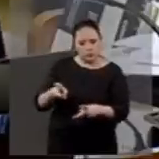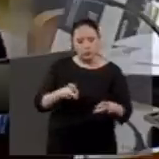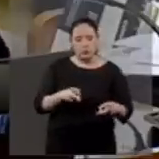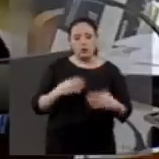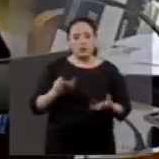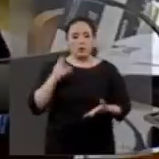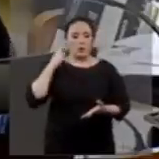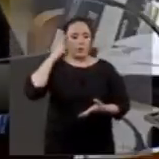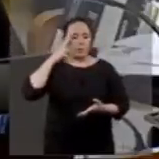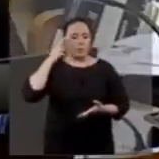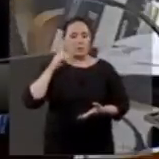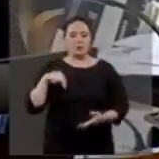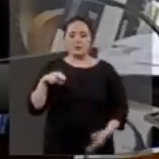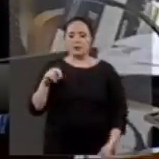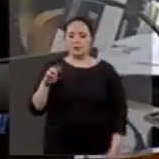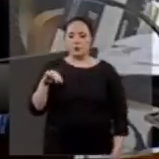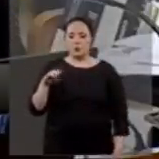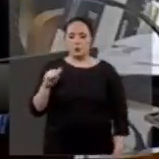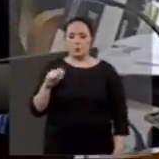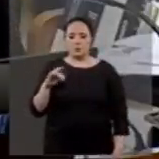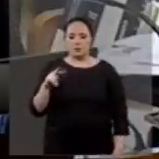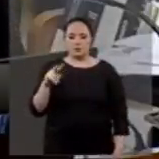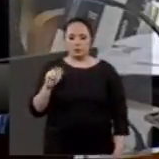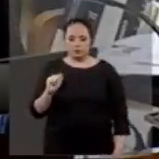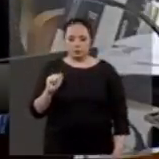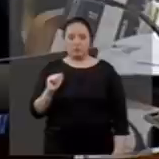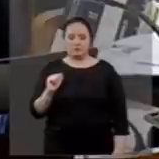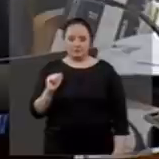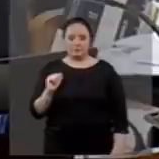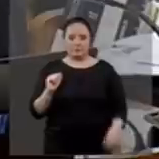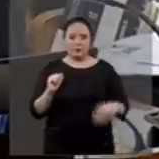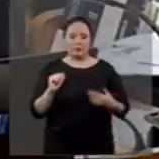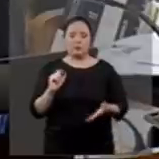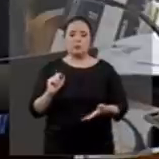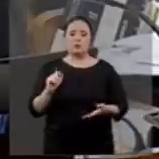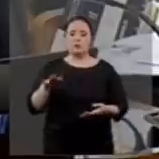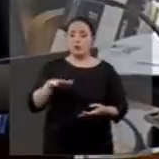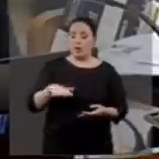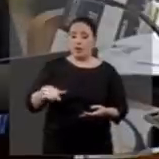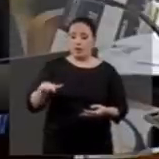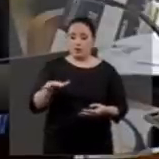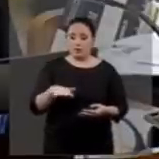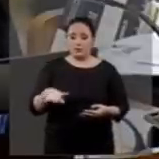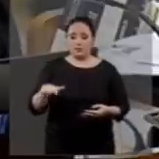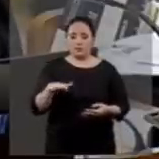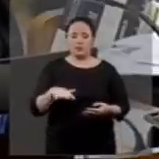partir de uma constatação empírica do que esse mercado